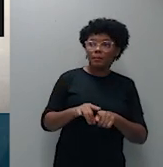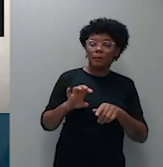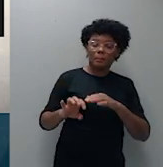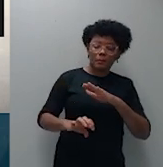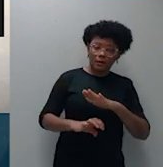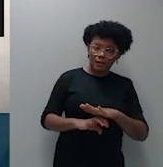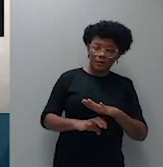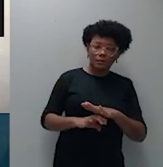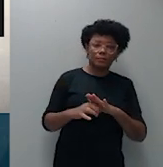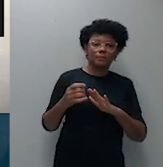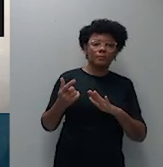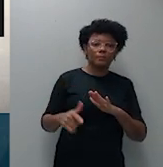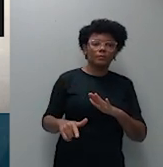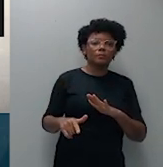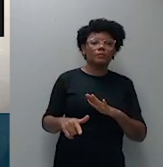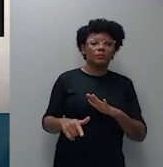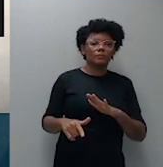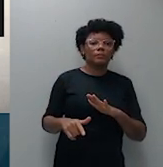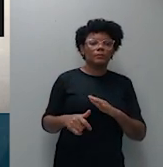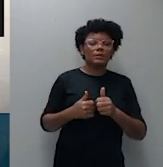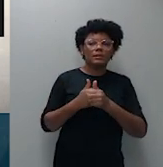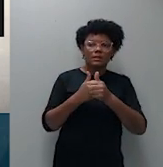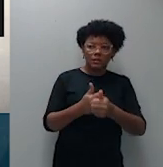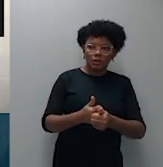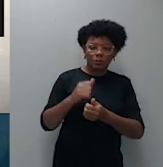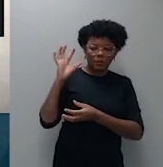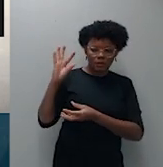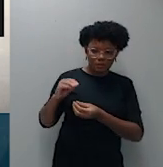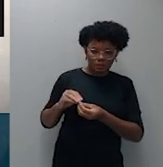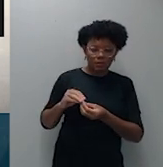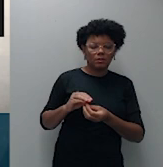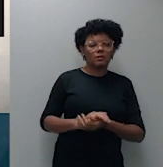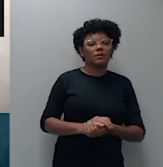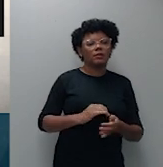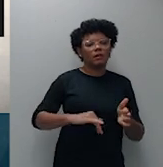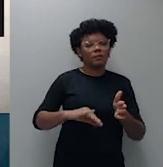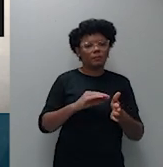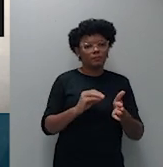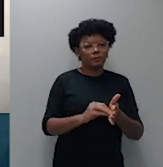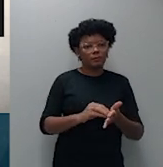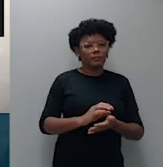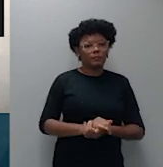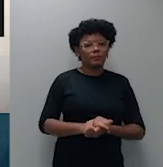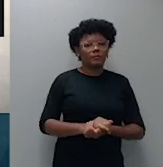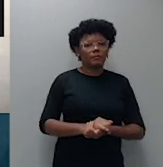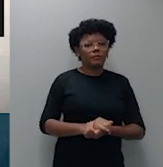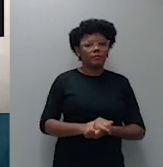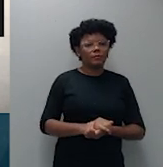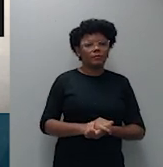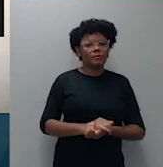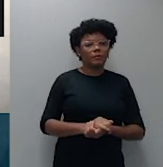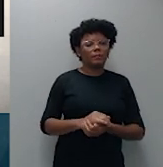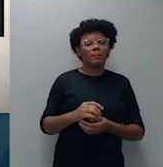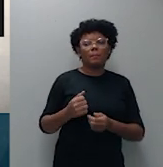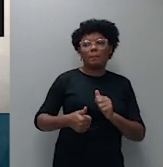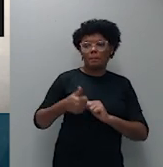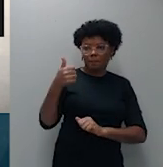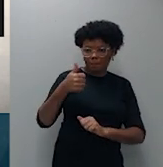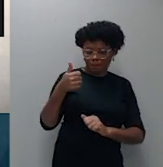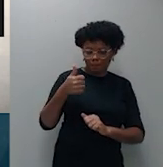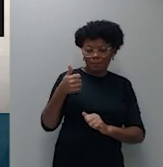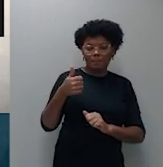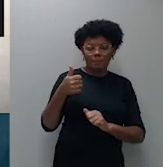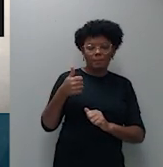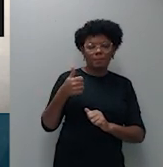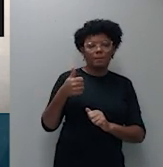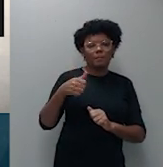Distribuidora de Alimentos limitada Eu também sigo pela presidente Como está a primeira Laura